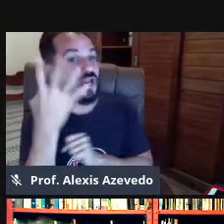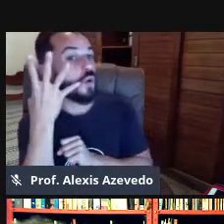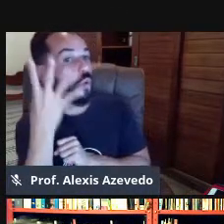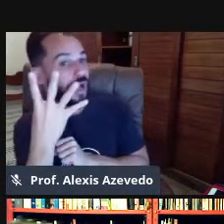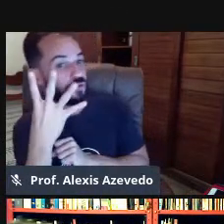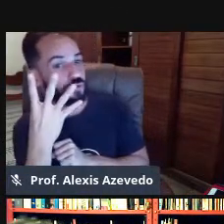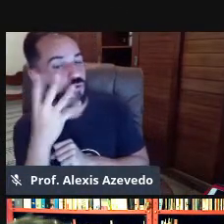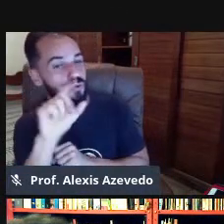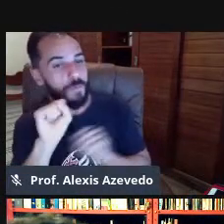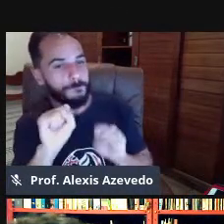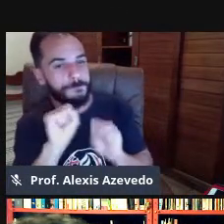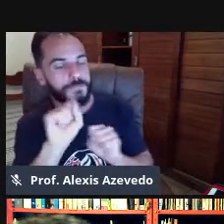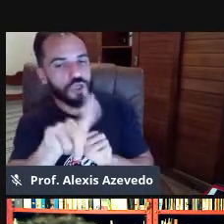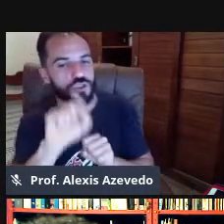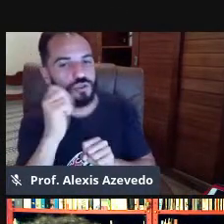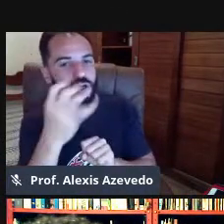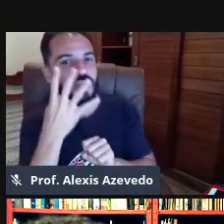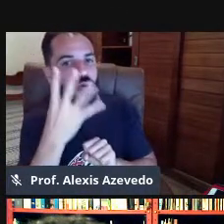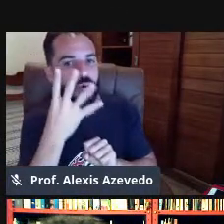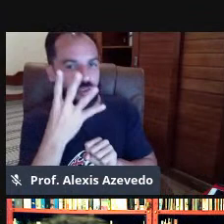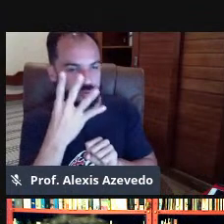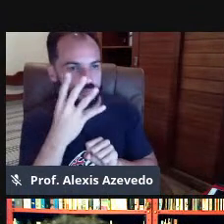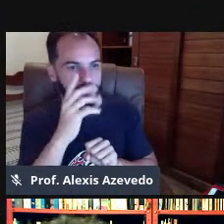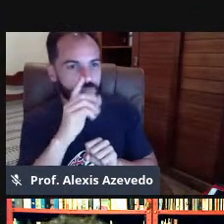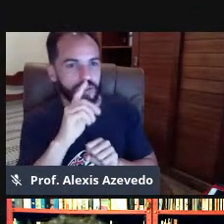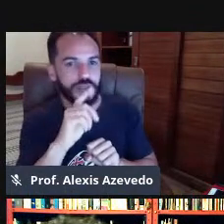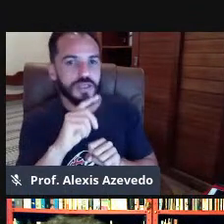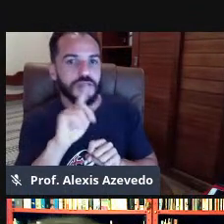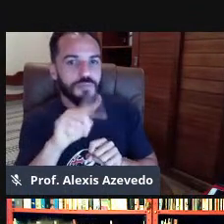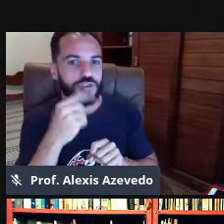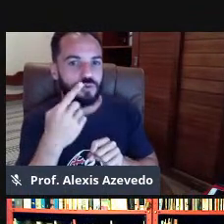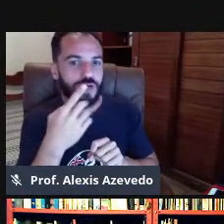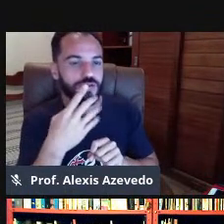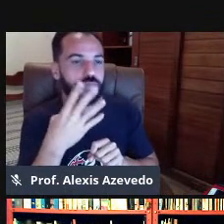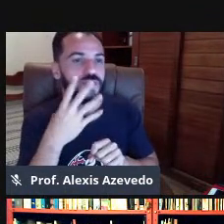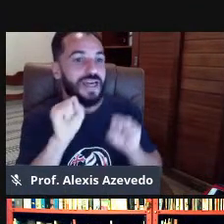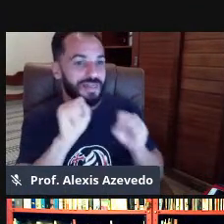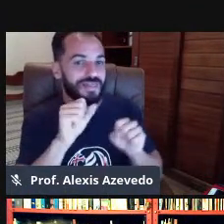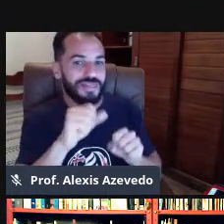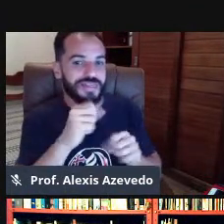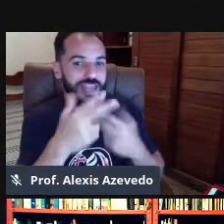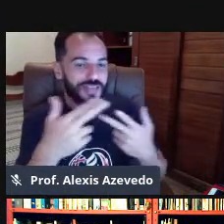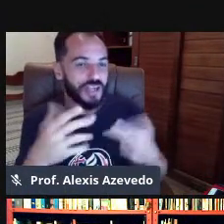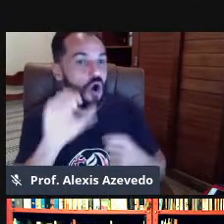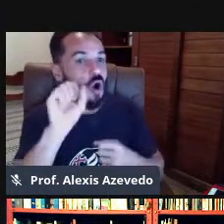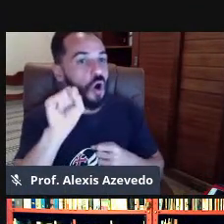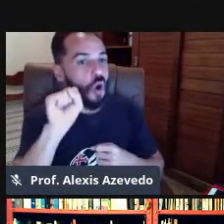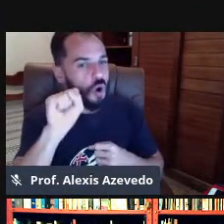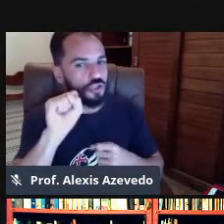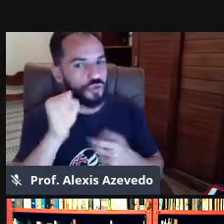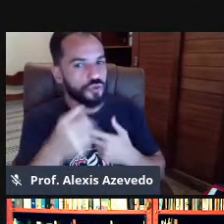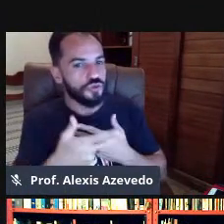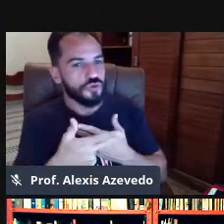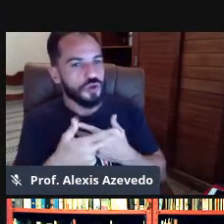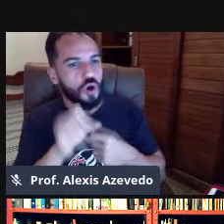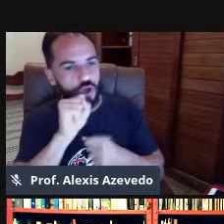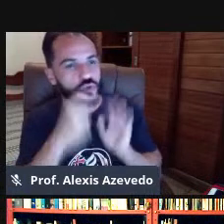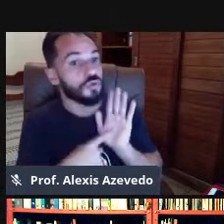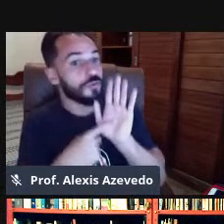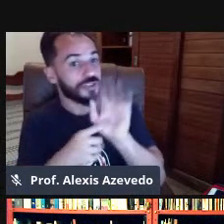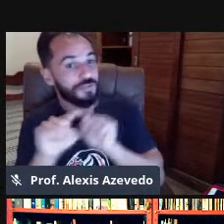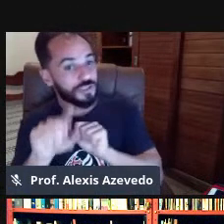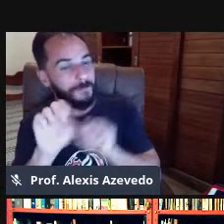1, 2, 3, 4, 5, 6, 7, 8, 9 disciplinas que são oferecidas no terceiro ou quarto período, e depois as 9 de cá que